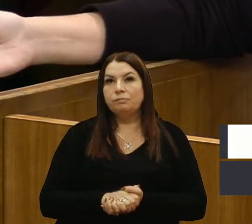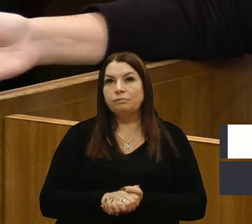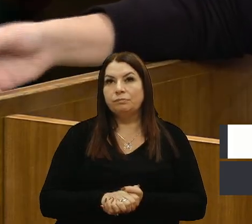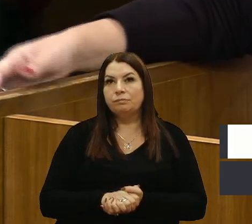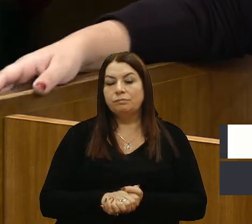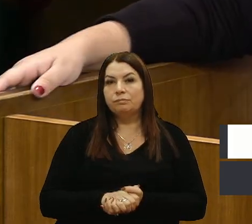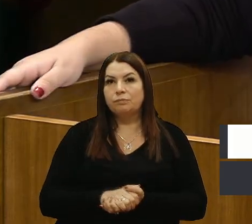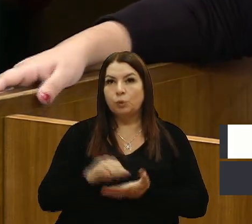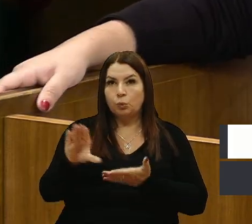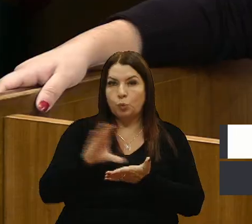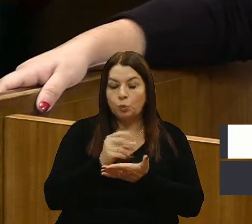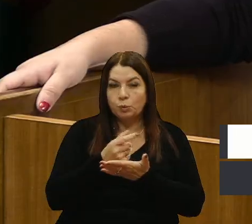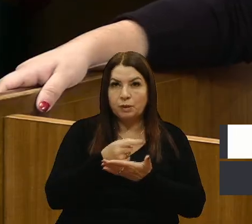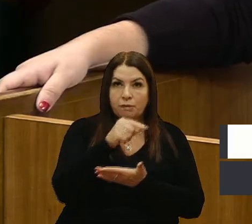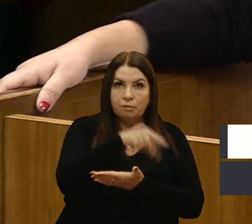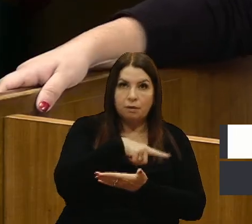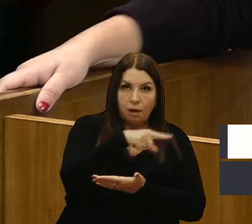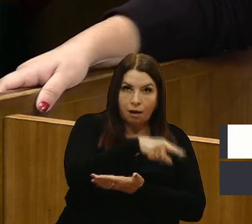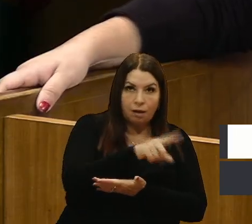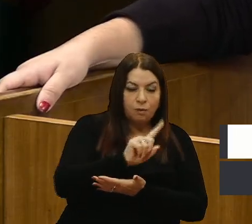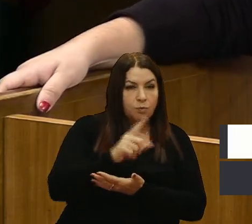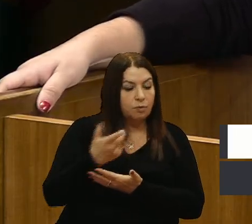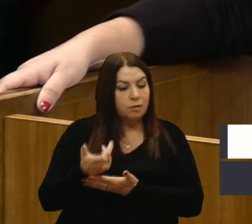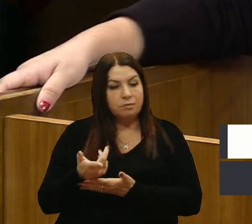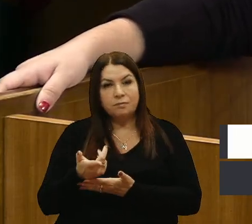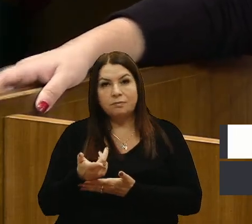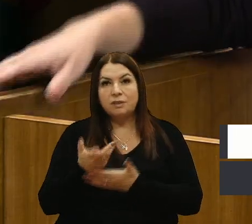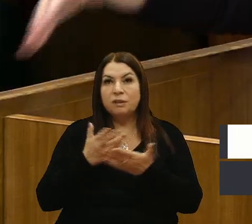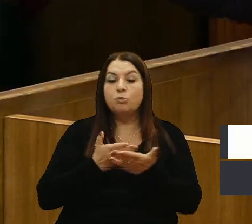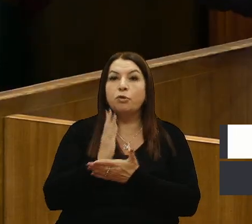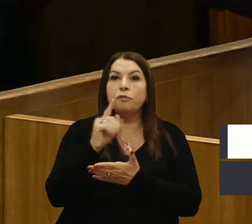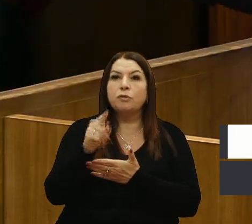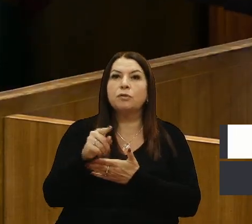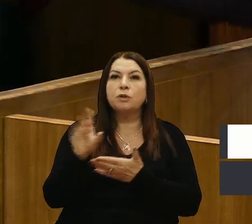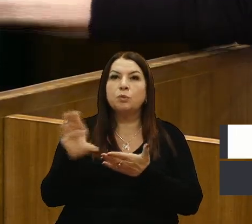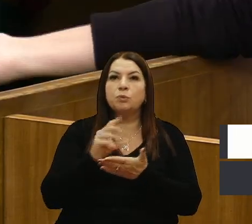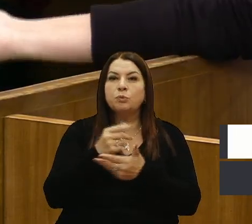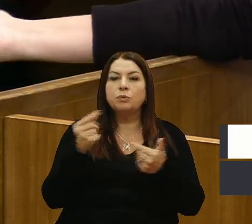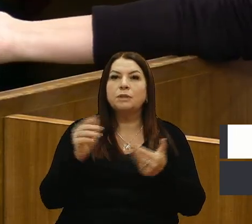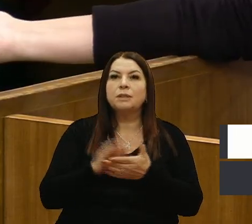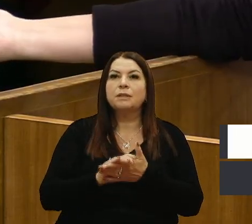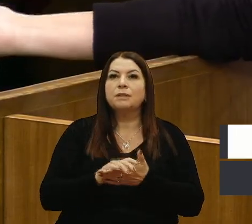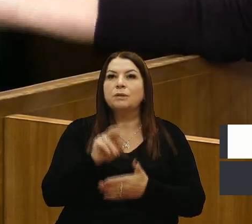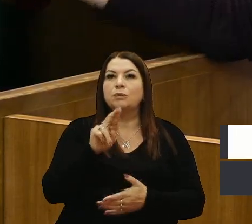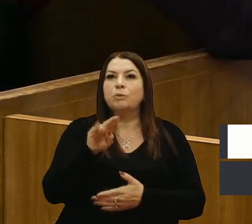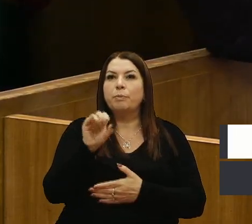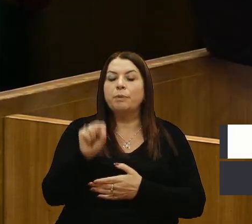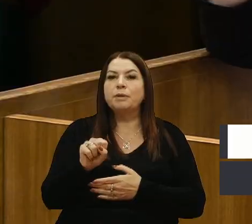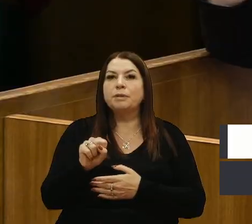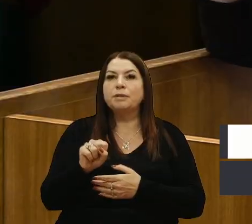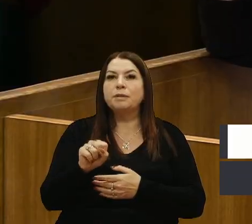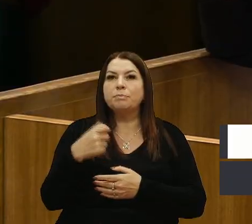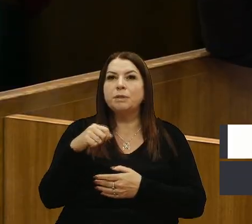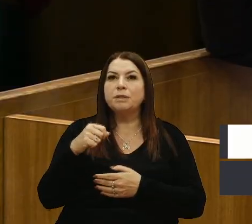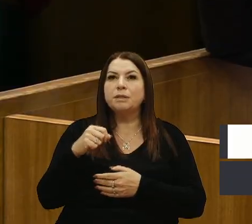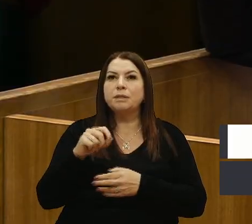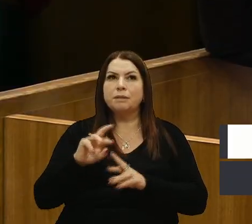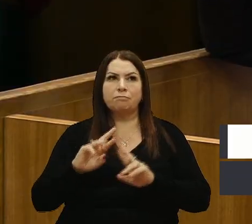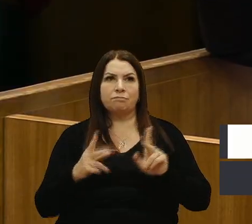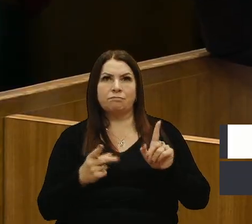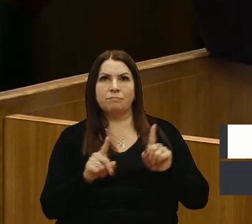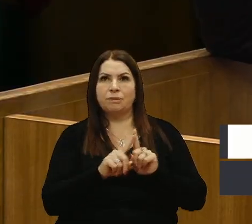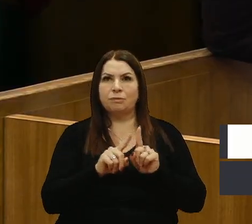O recurso está lá, não está lá? A gente aprovou aí recursos para as UBSs, daí precisam de